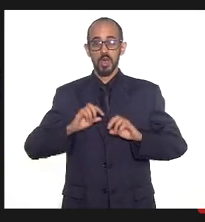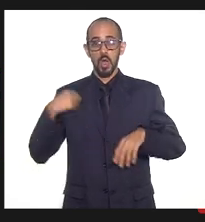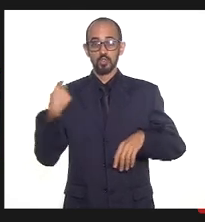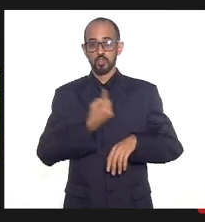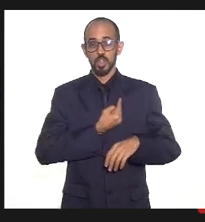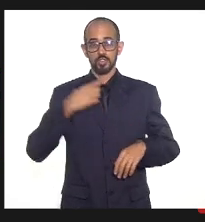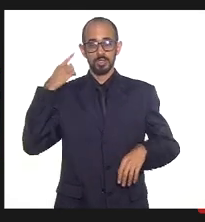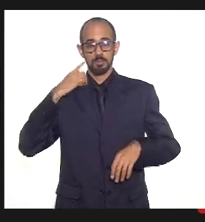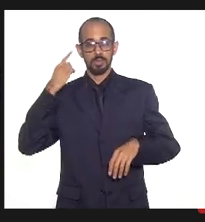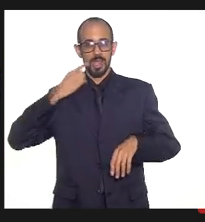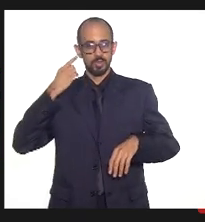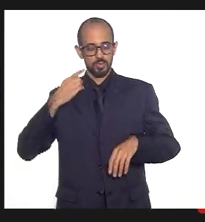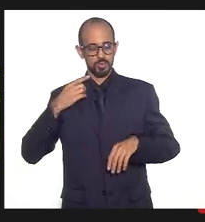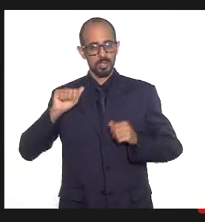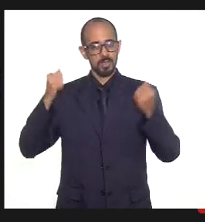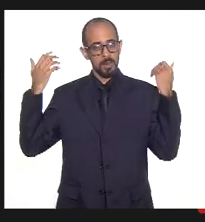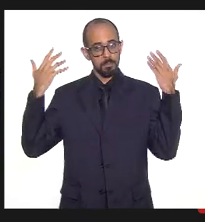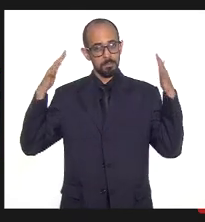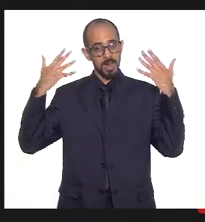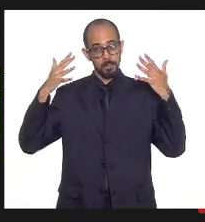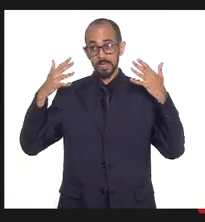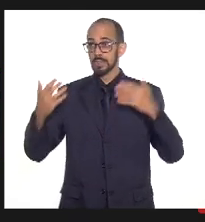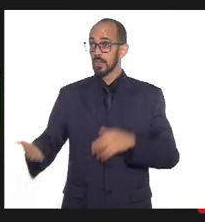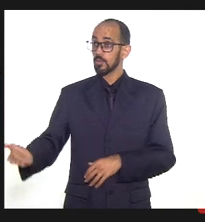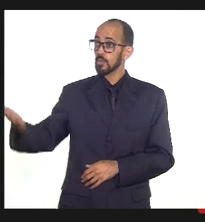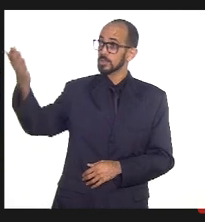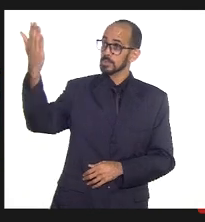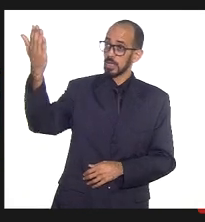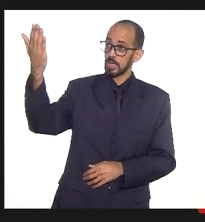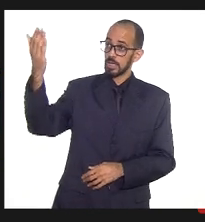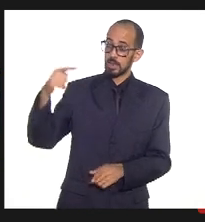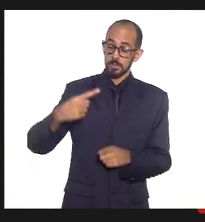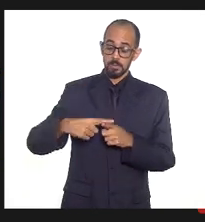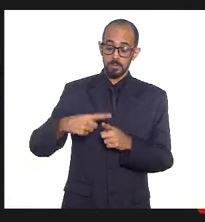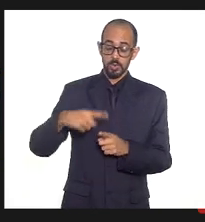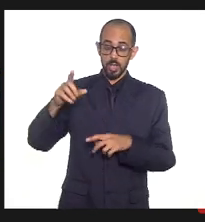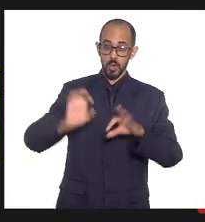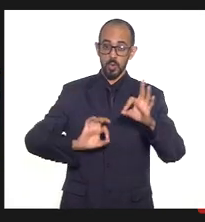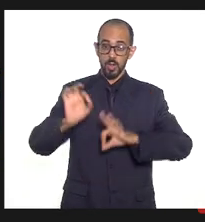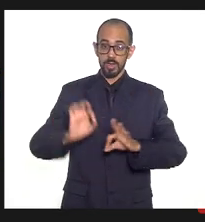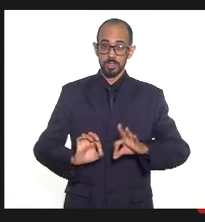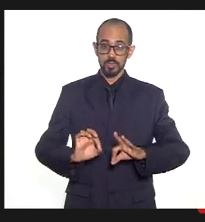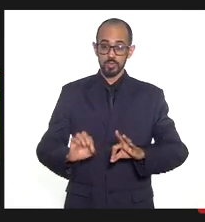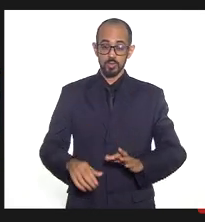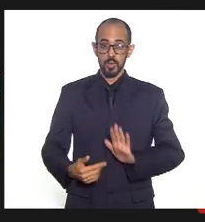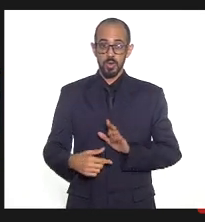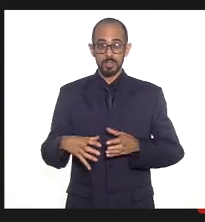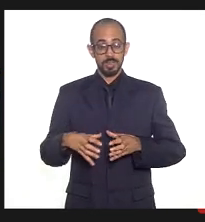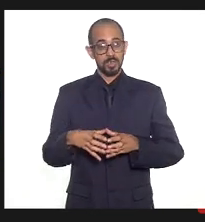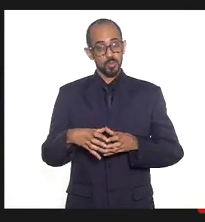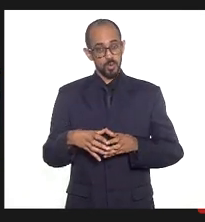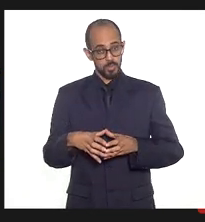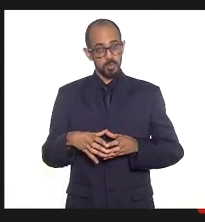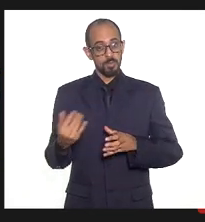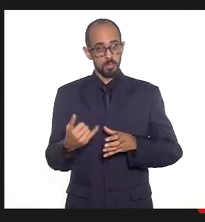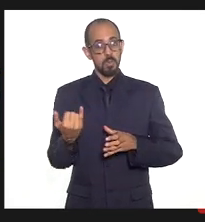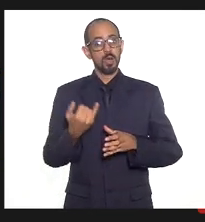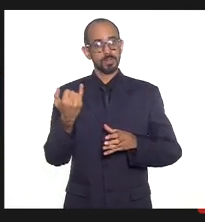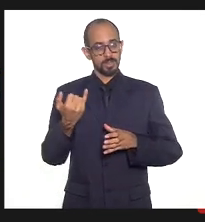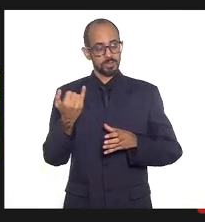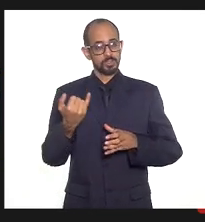deputadas e parabenizar você por ter organizado essa frente tão importante, né,